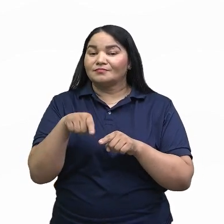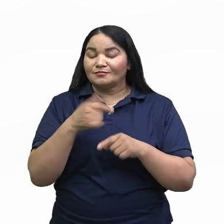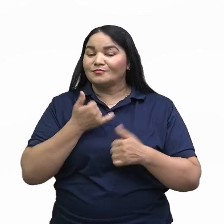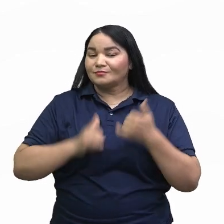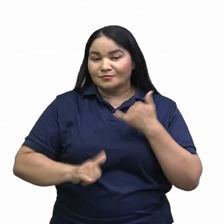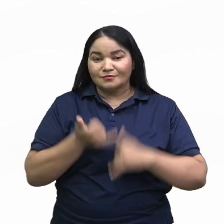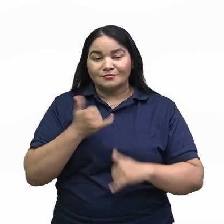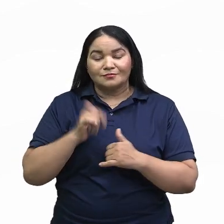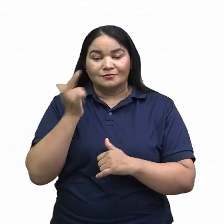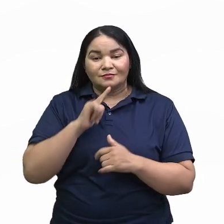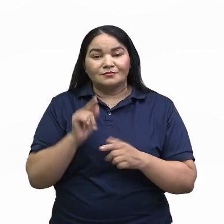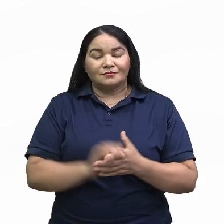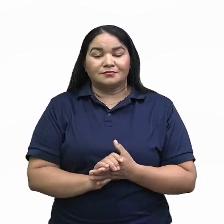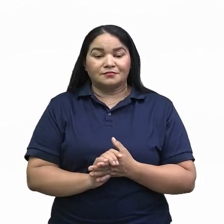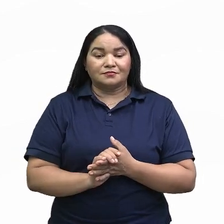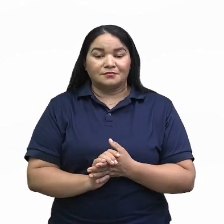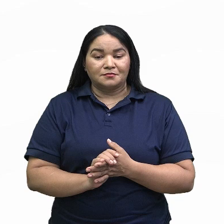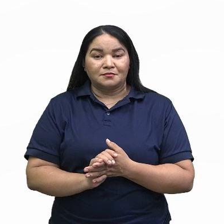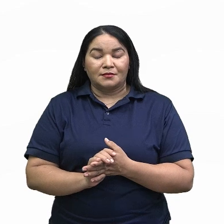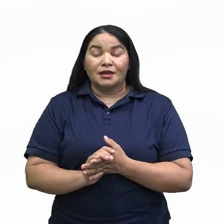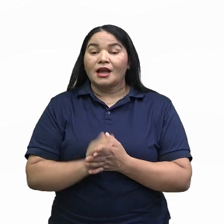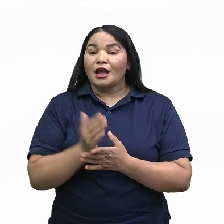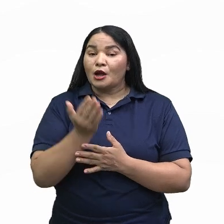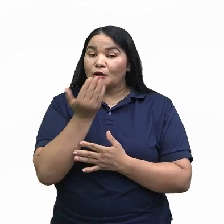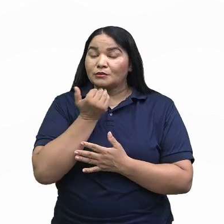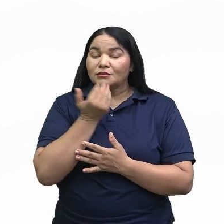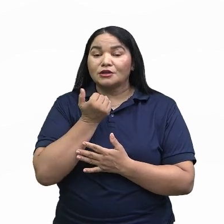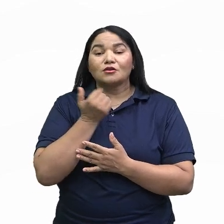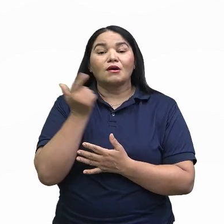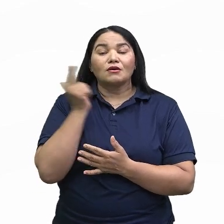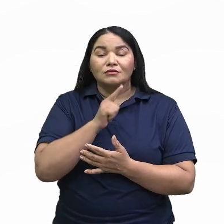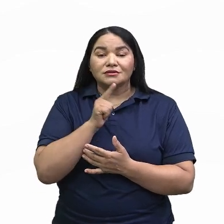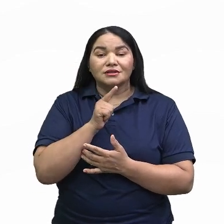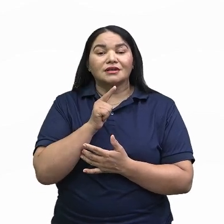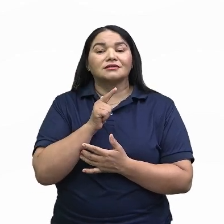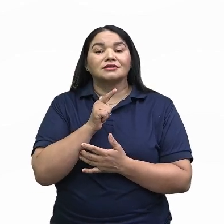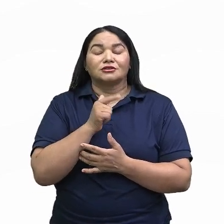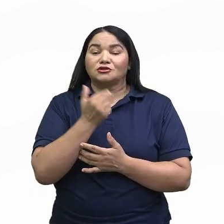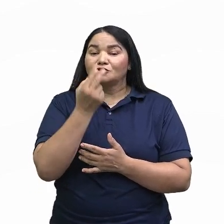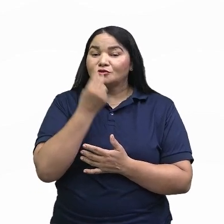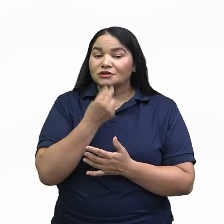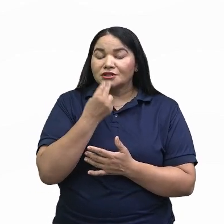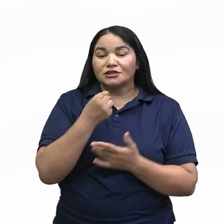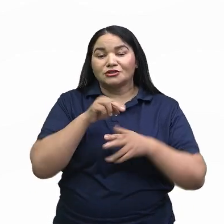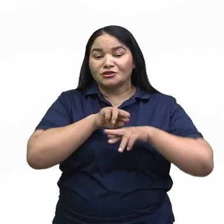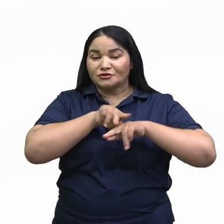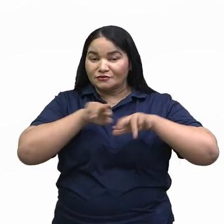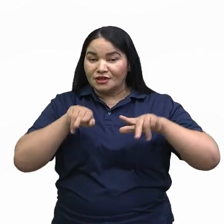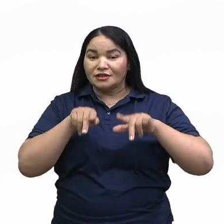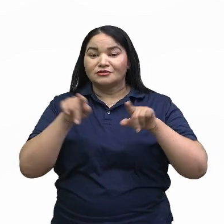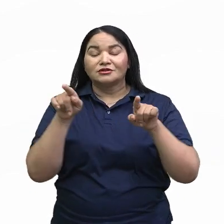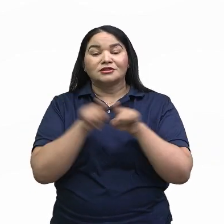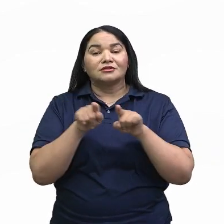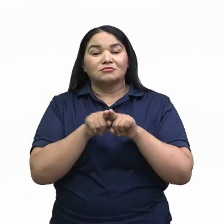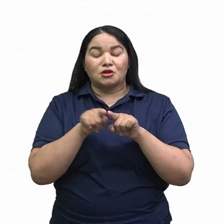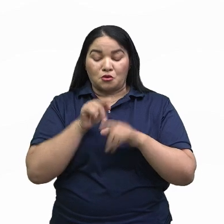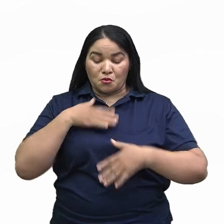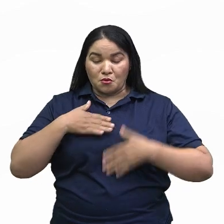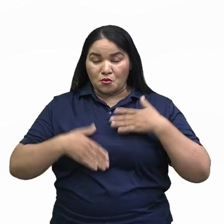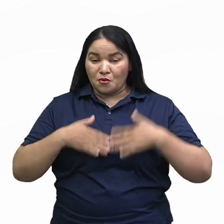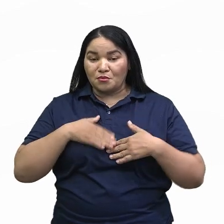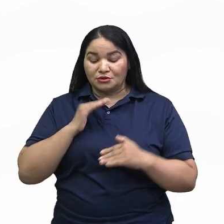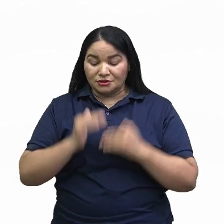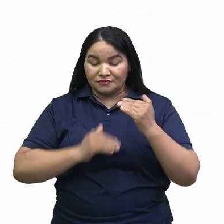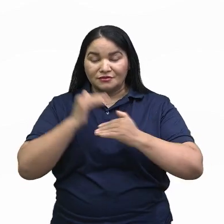partir dos alimentos que a gente consome, é de onde a gente vai conseguir retirar esses nutrientes para que o nosso corpo possa se desenvolver e a gente